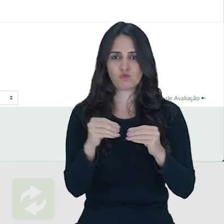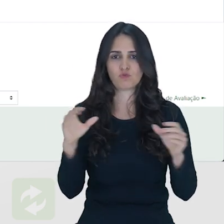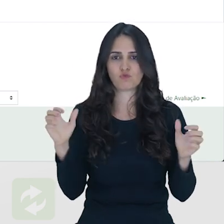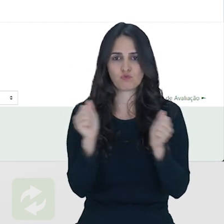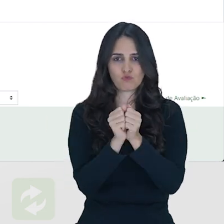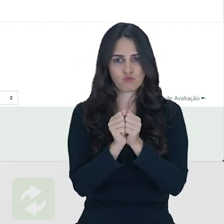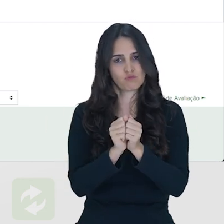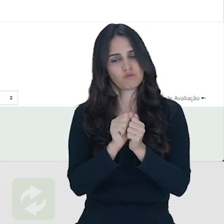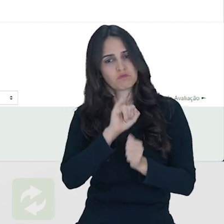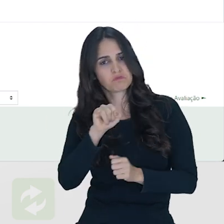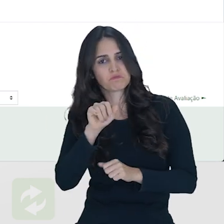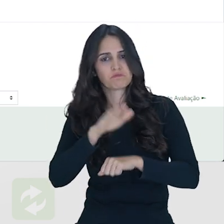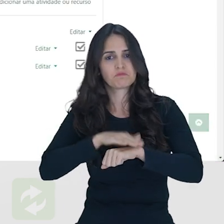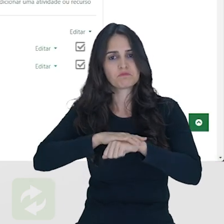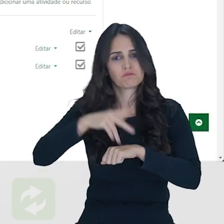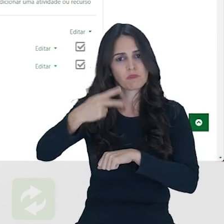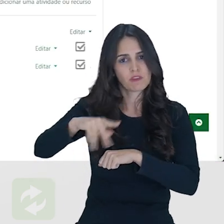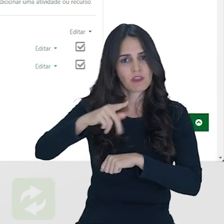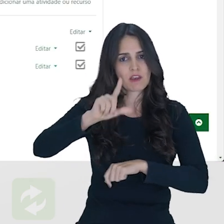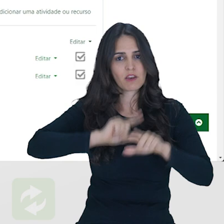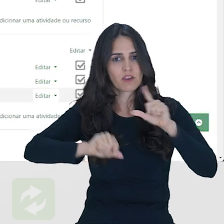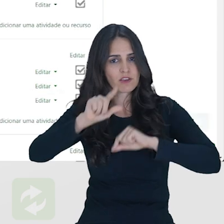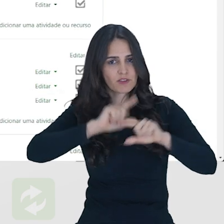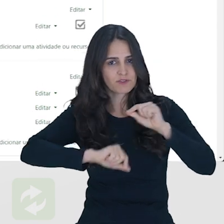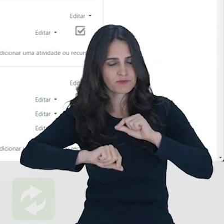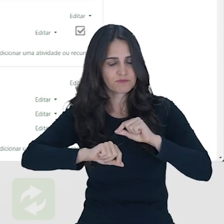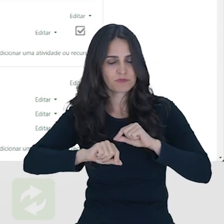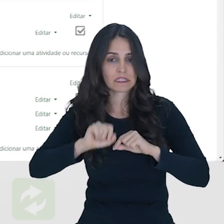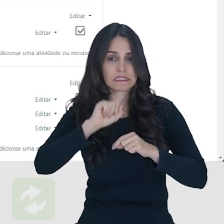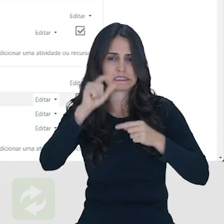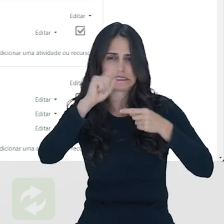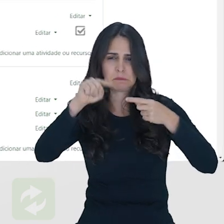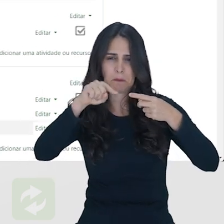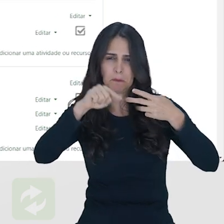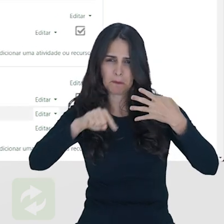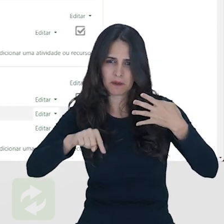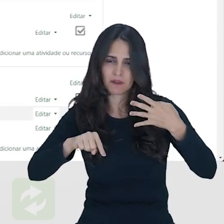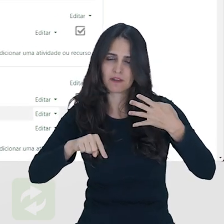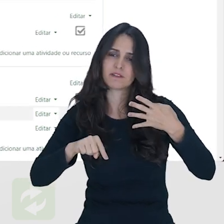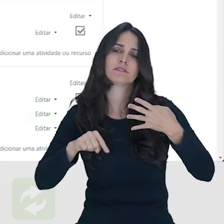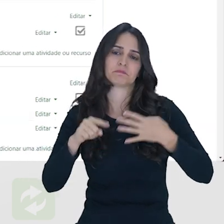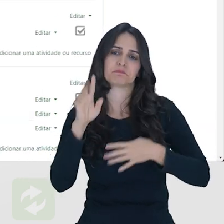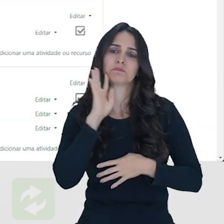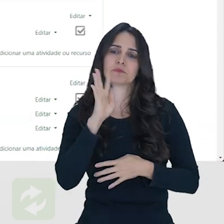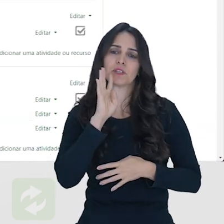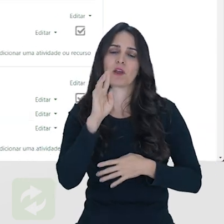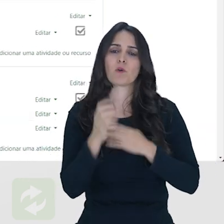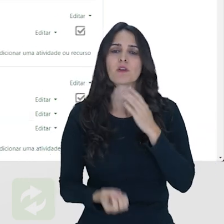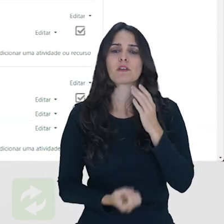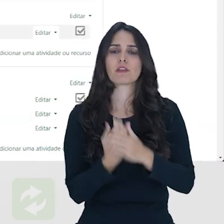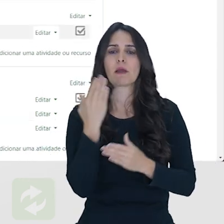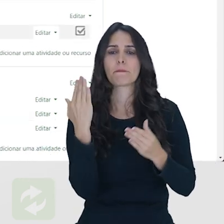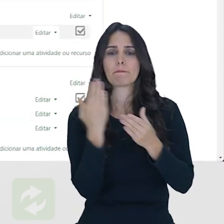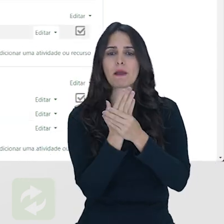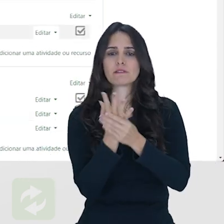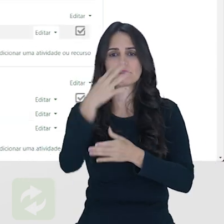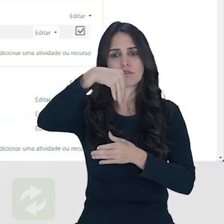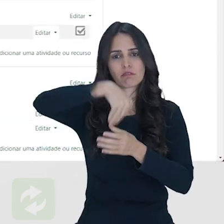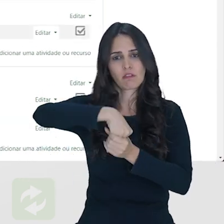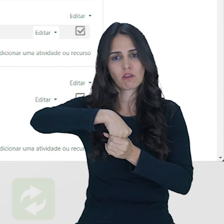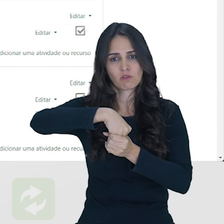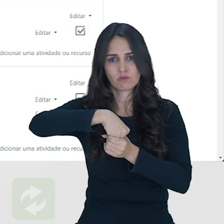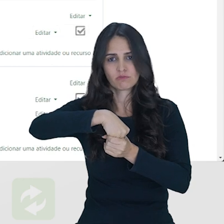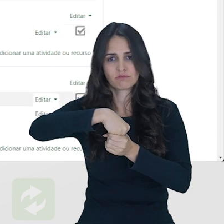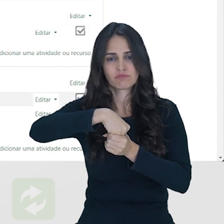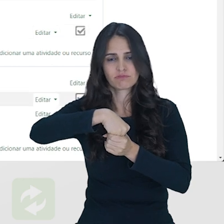todos os arquivos de uma vez se ele preferir Então sempre que tiver muitos arquivos é mais interessante criar